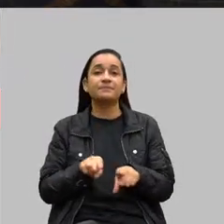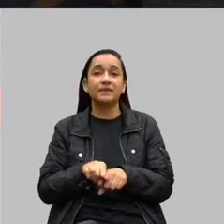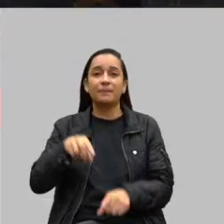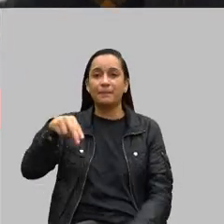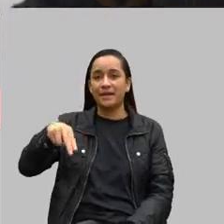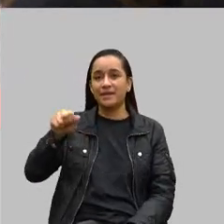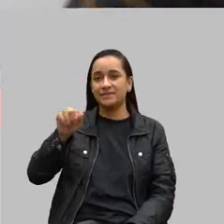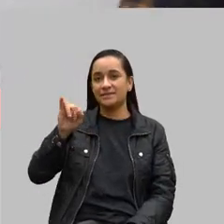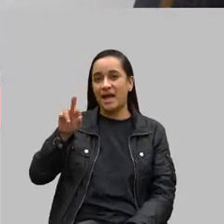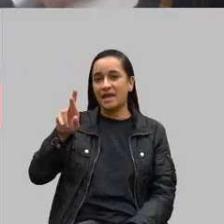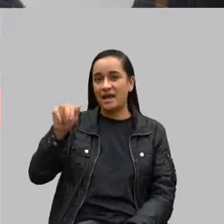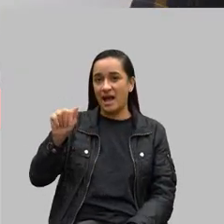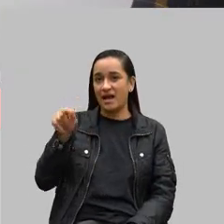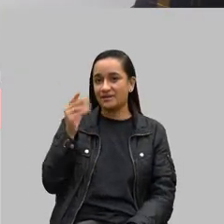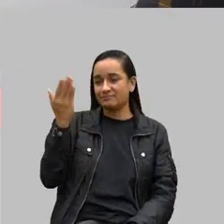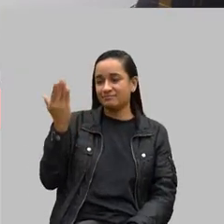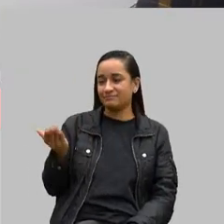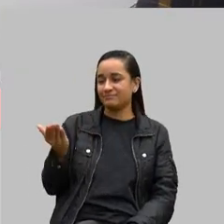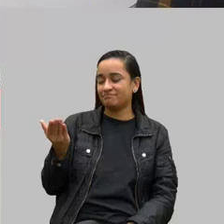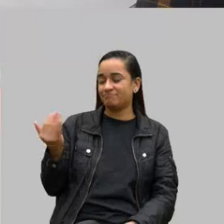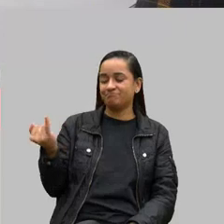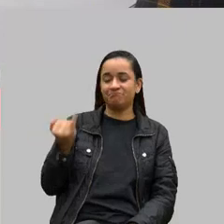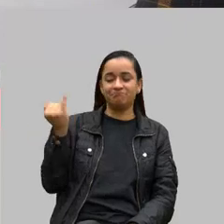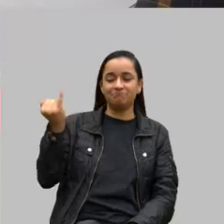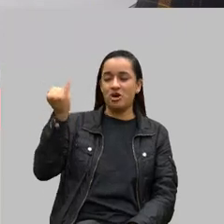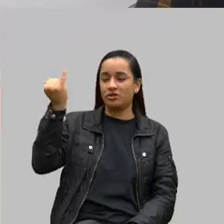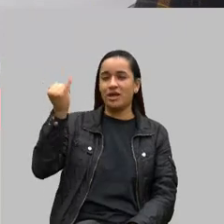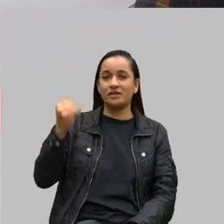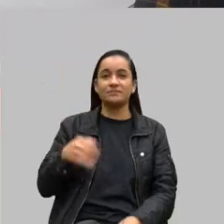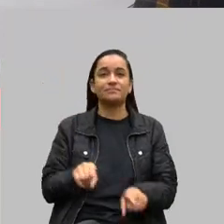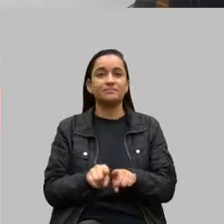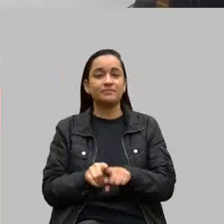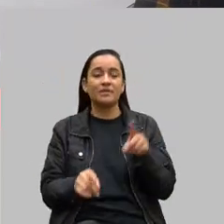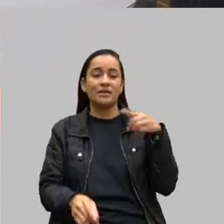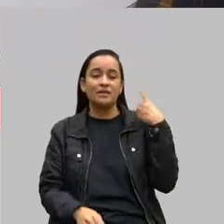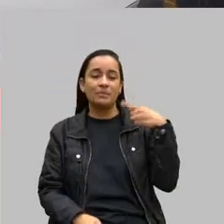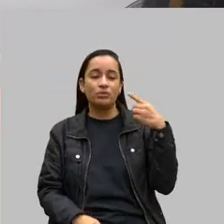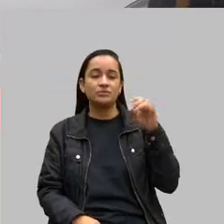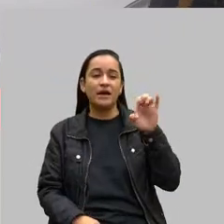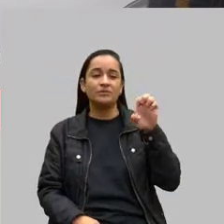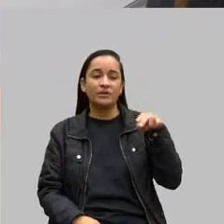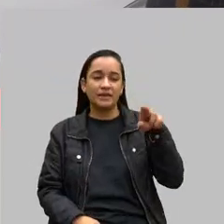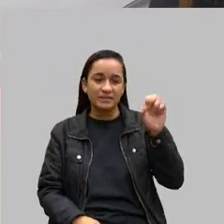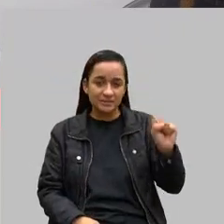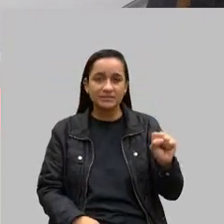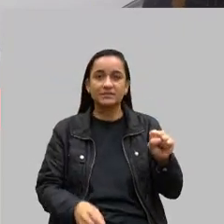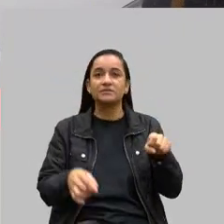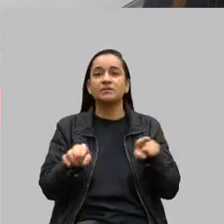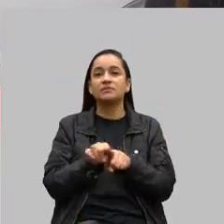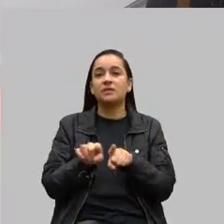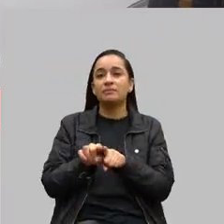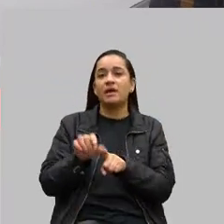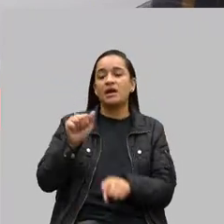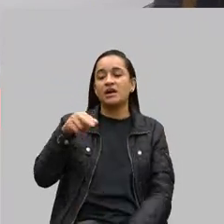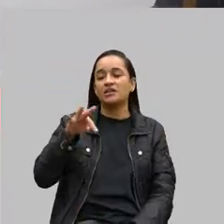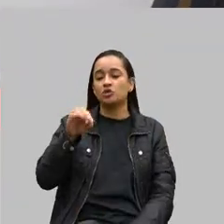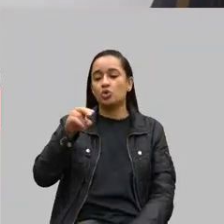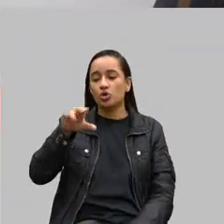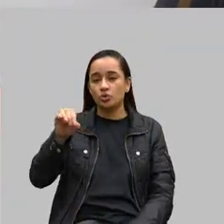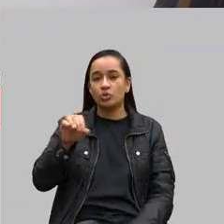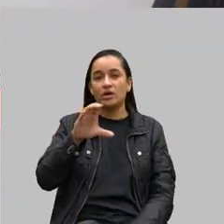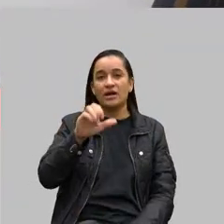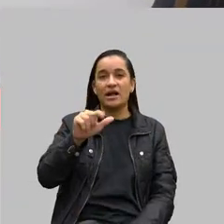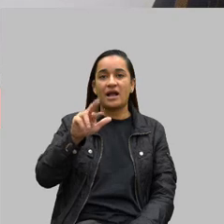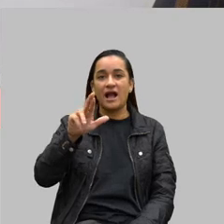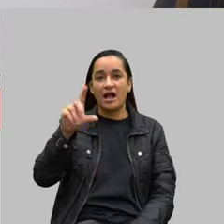Que carinha gigante mesmo Deputado Enes colega de região tono Carlos Arantes nosso primeiro secretário que